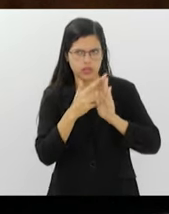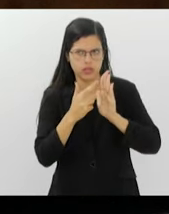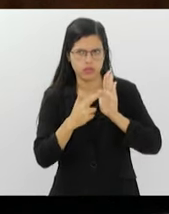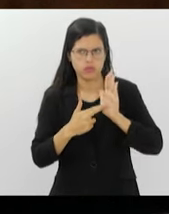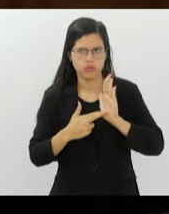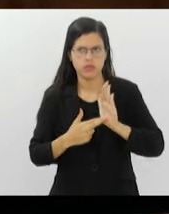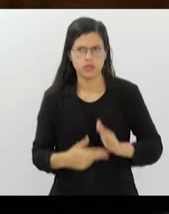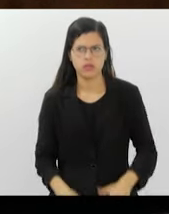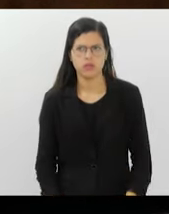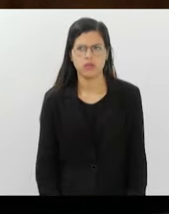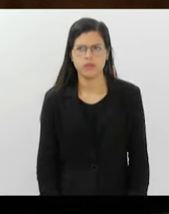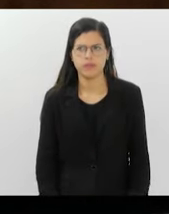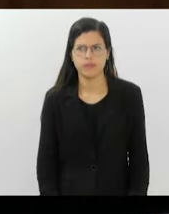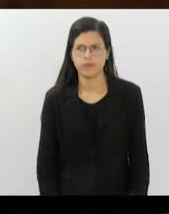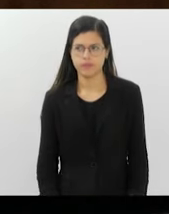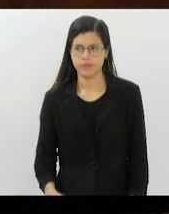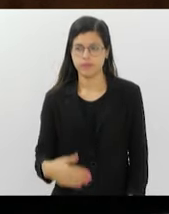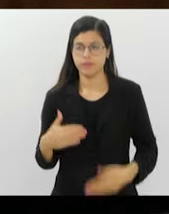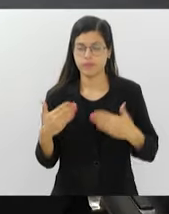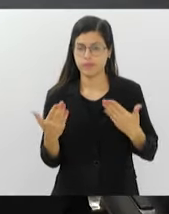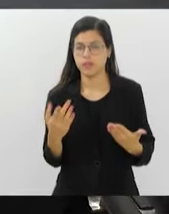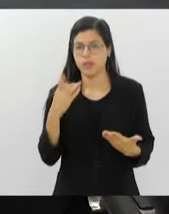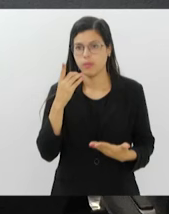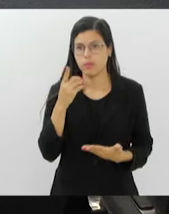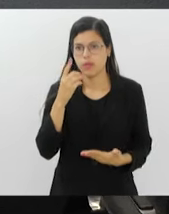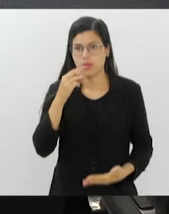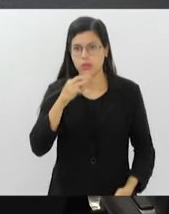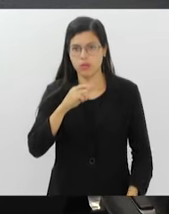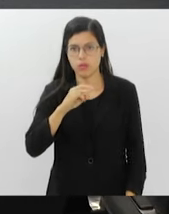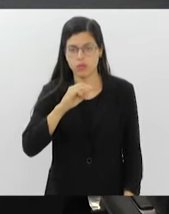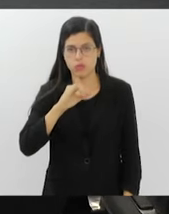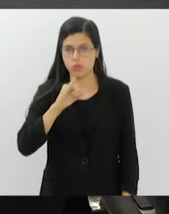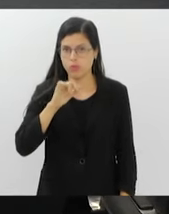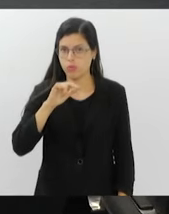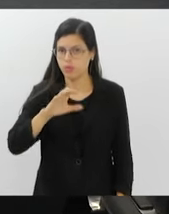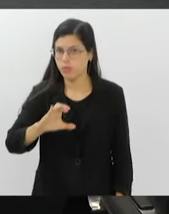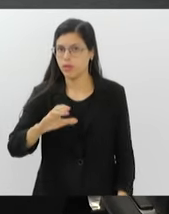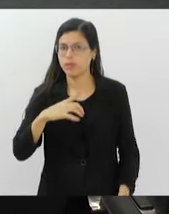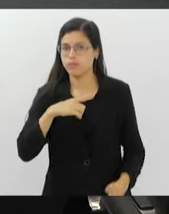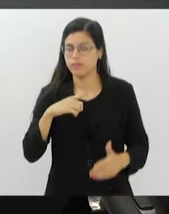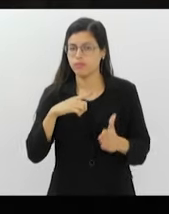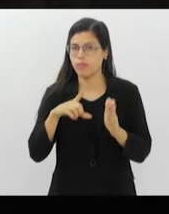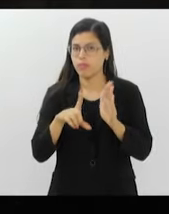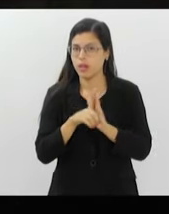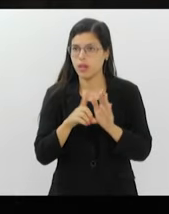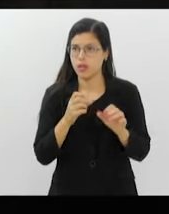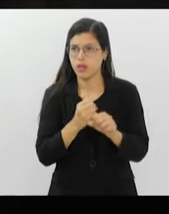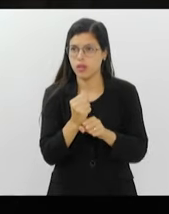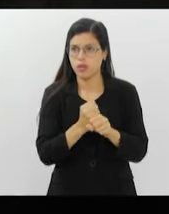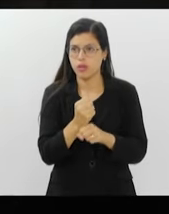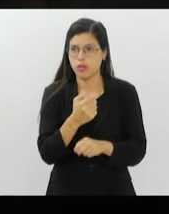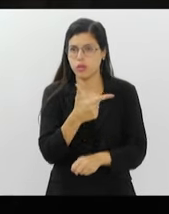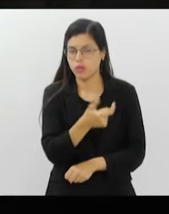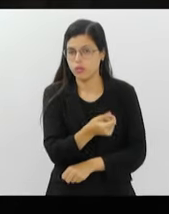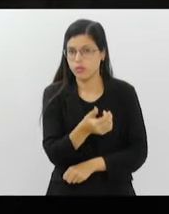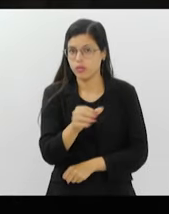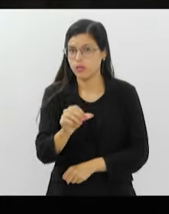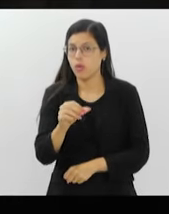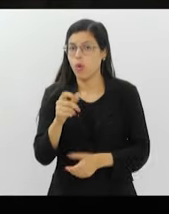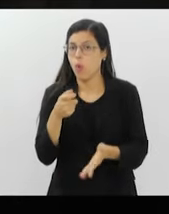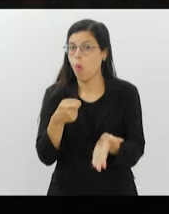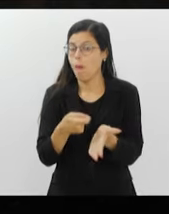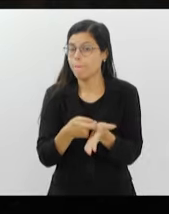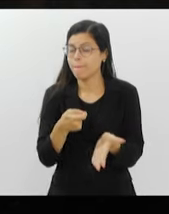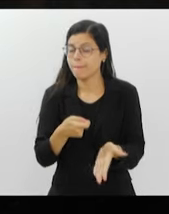regulação deputado Carlos min nós temos uma lei de 19 que obriga o governo do estado a licitar